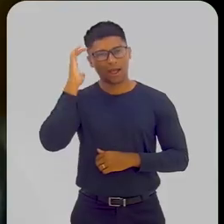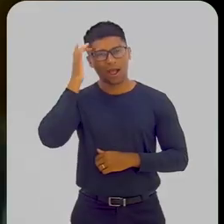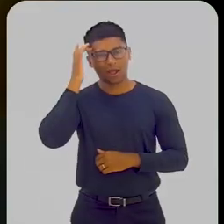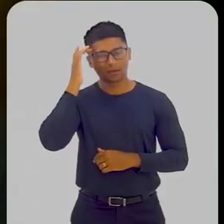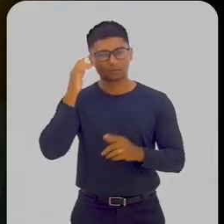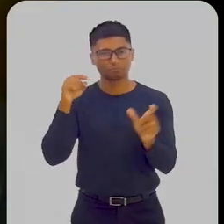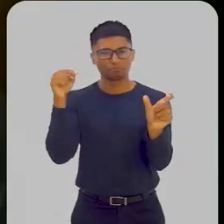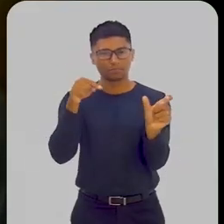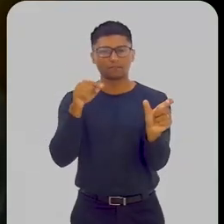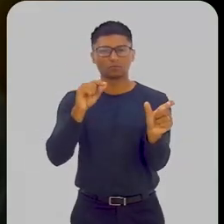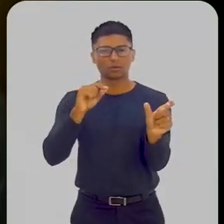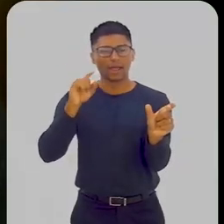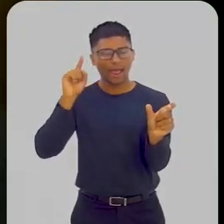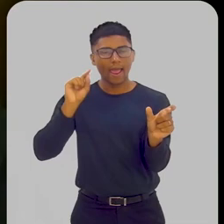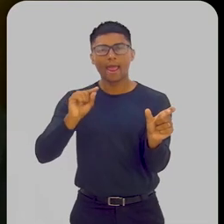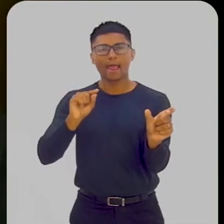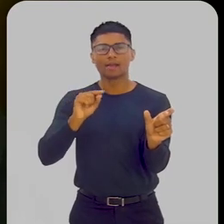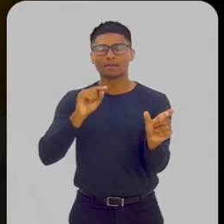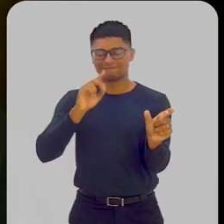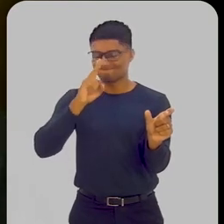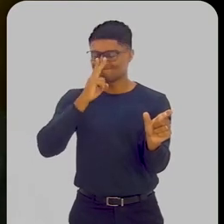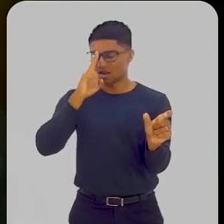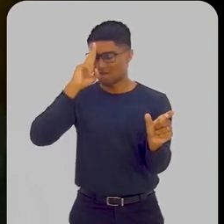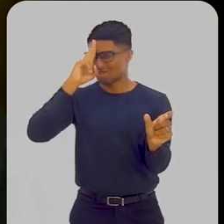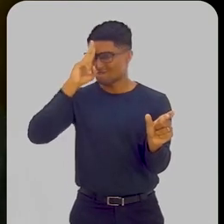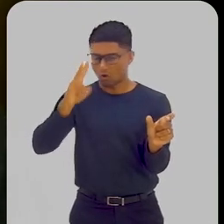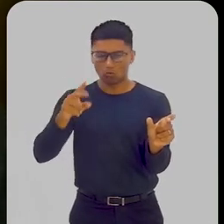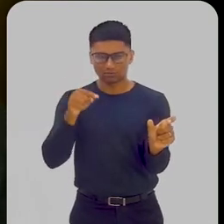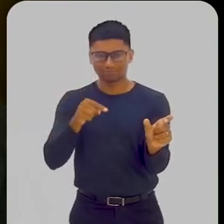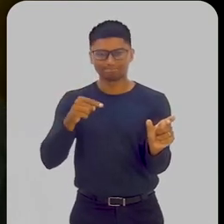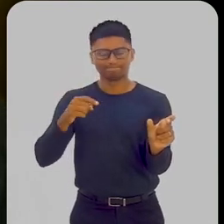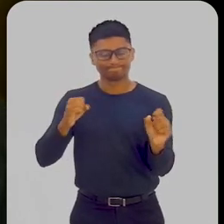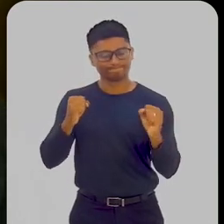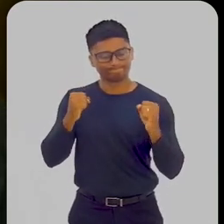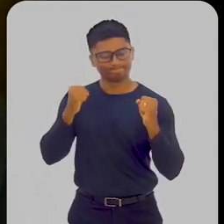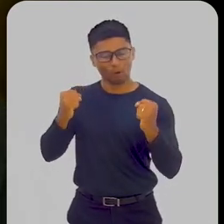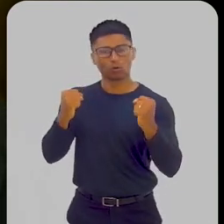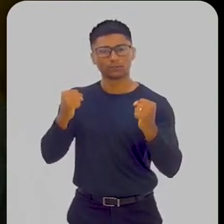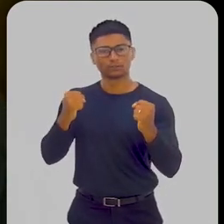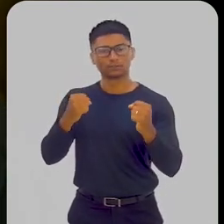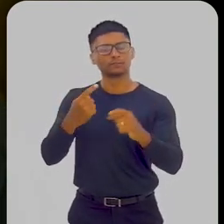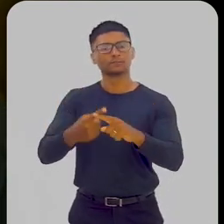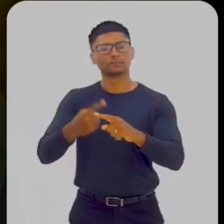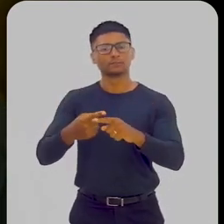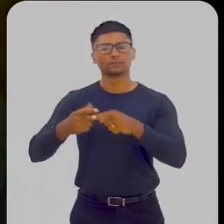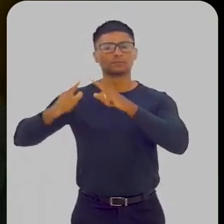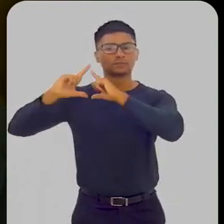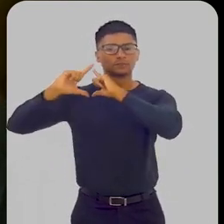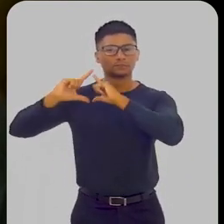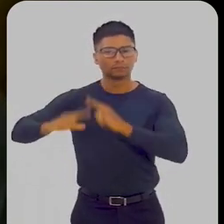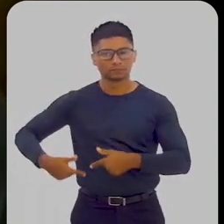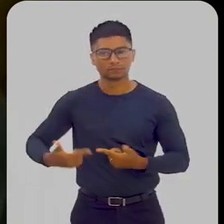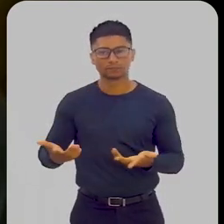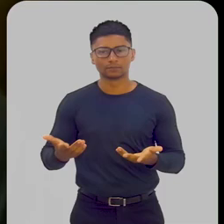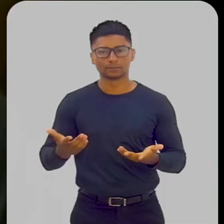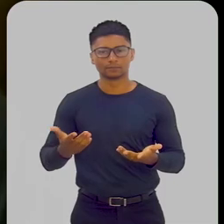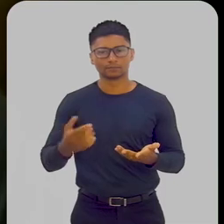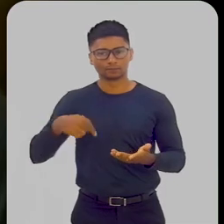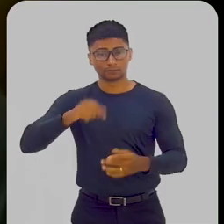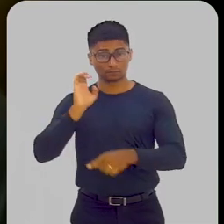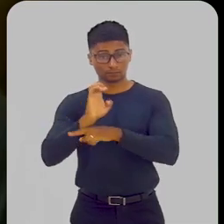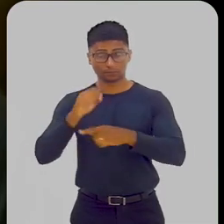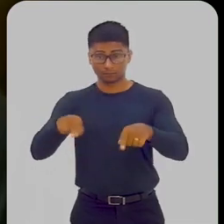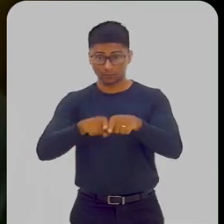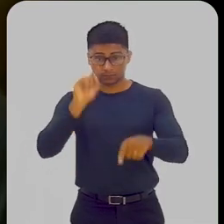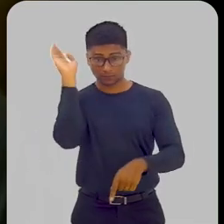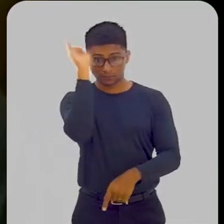a palavra que eu acho é o seguinte, intensamente. Pela tradição em participar das grandes questões que afetam o